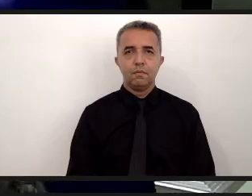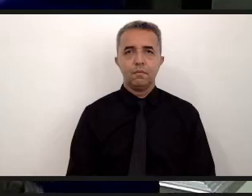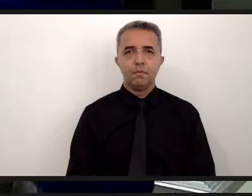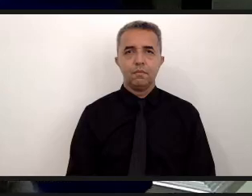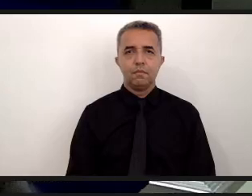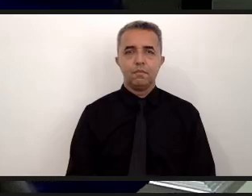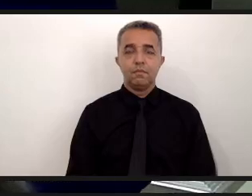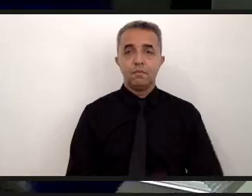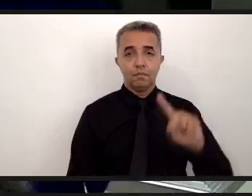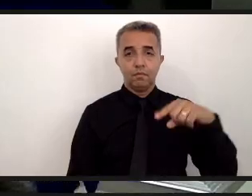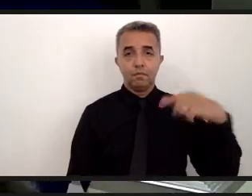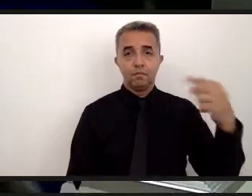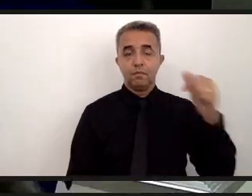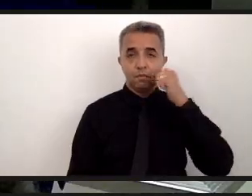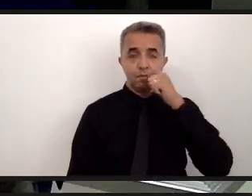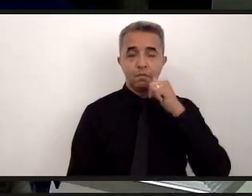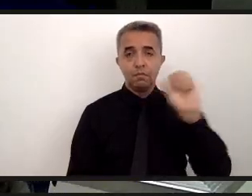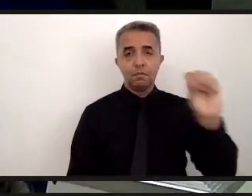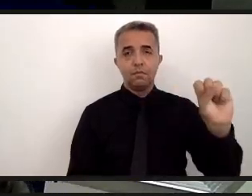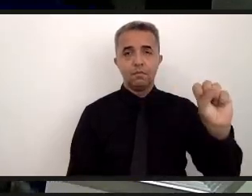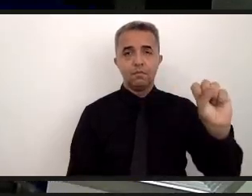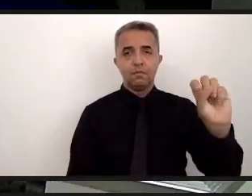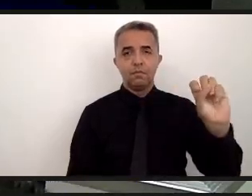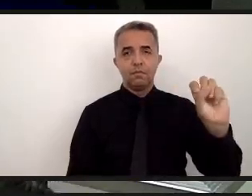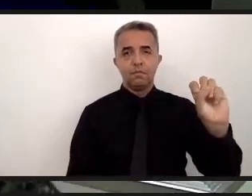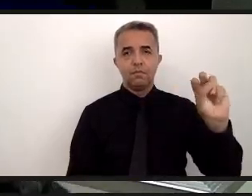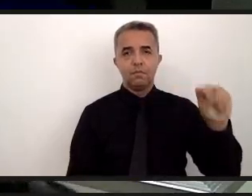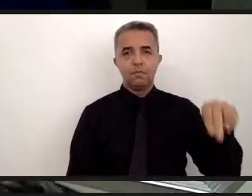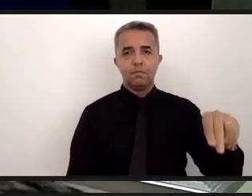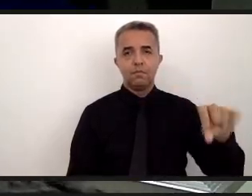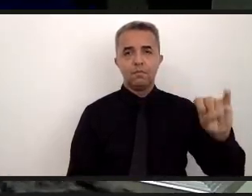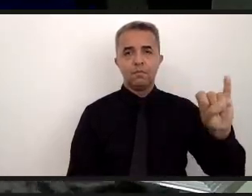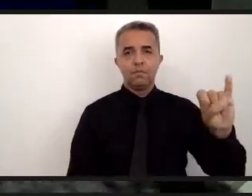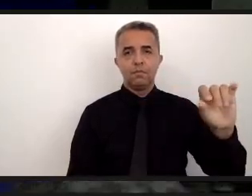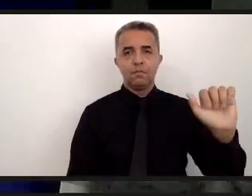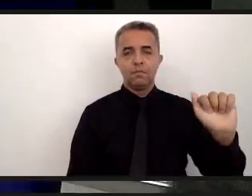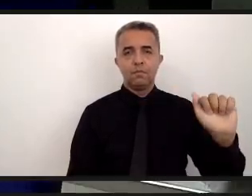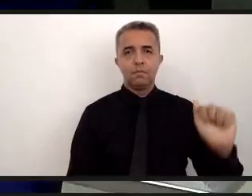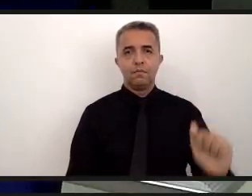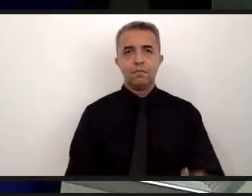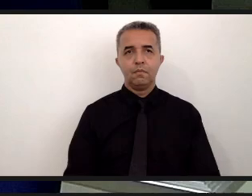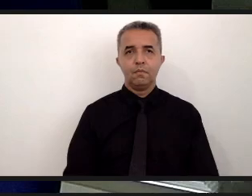Nossa homenageada, a senhora Sônia Arruda Pinheiro de Amaral.